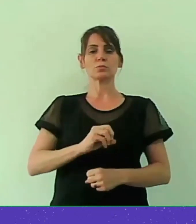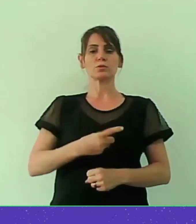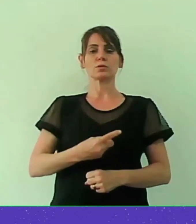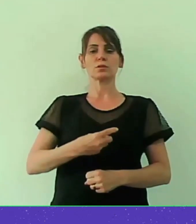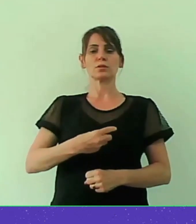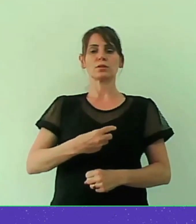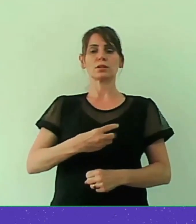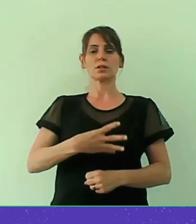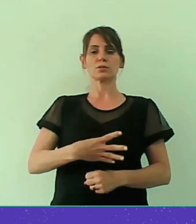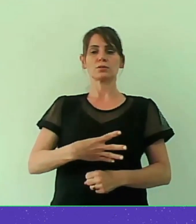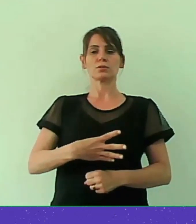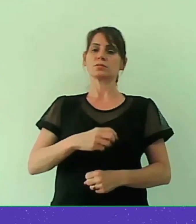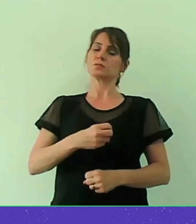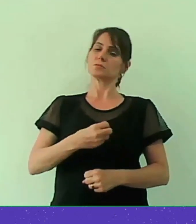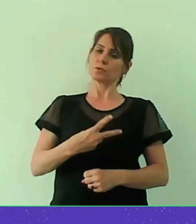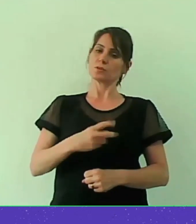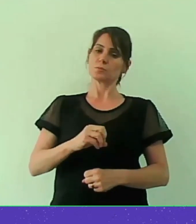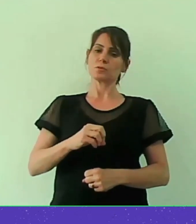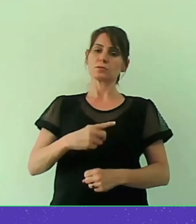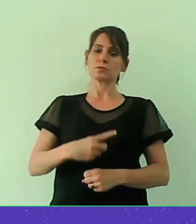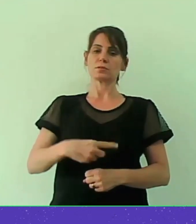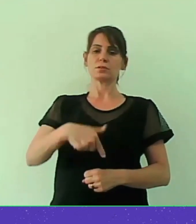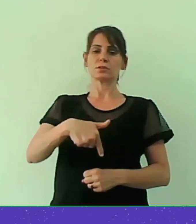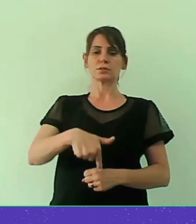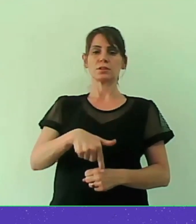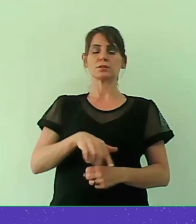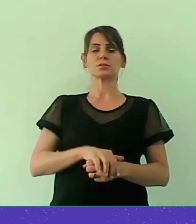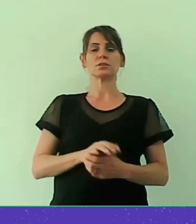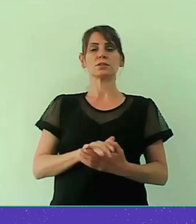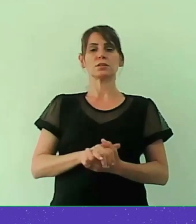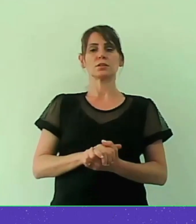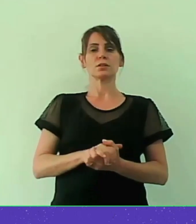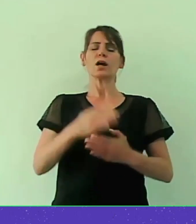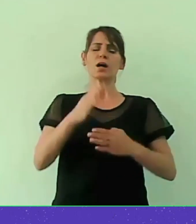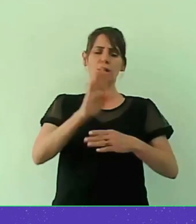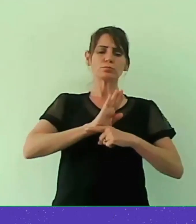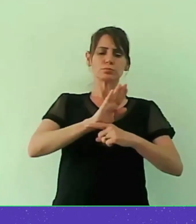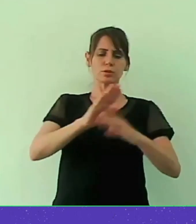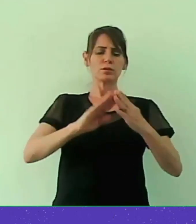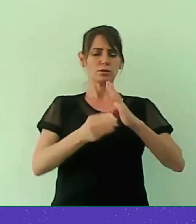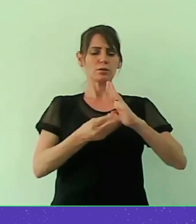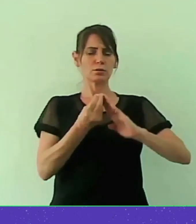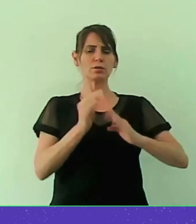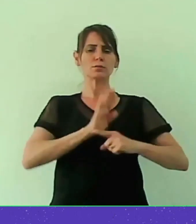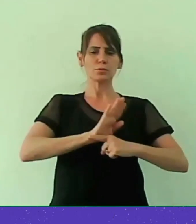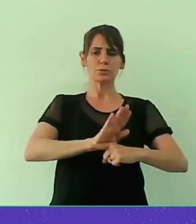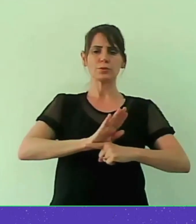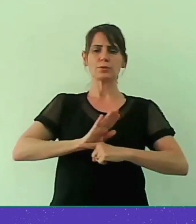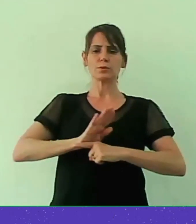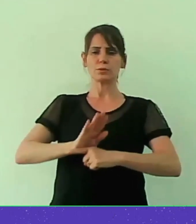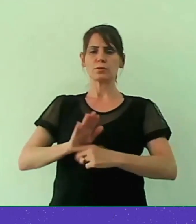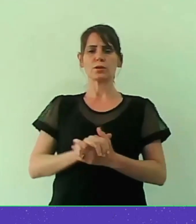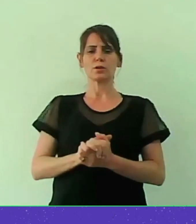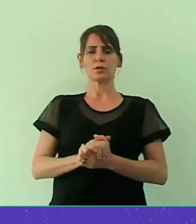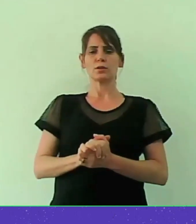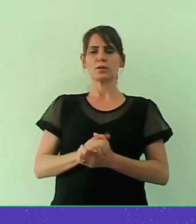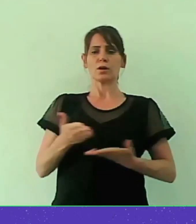2017, tem nos ajudado muito no serviço aos jovens.